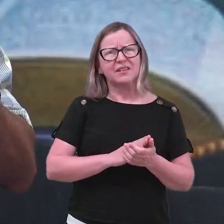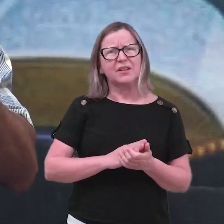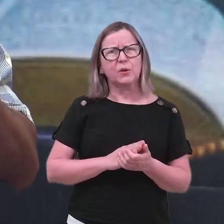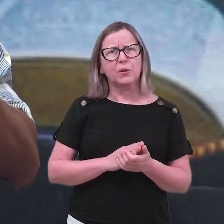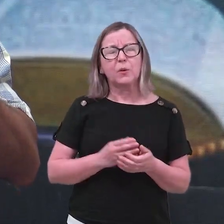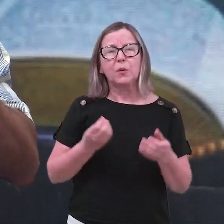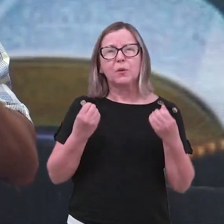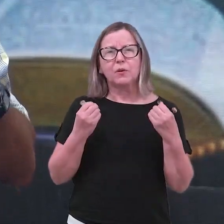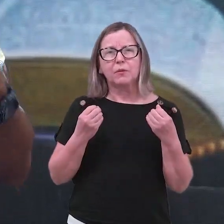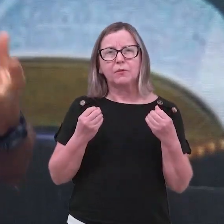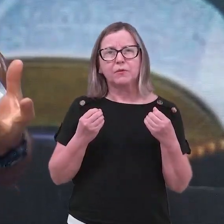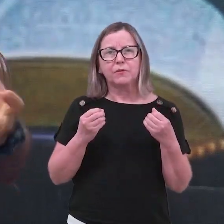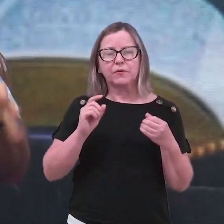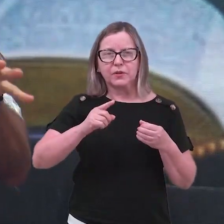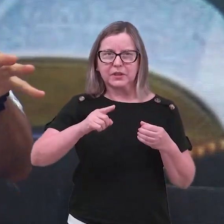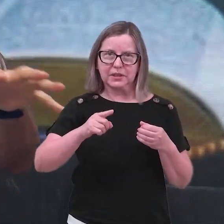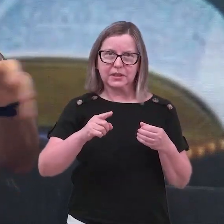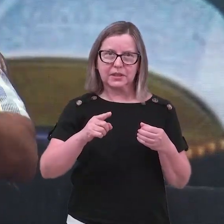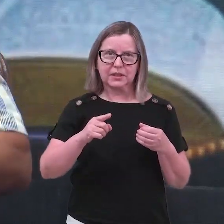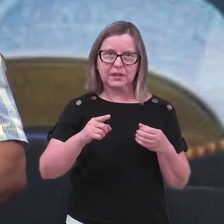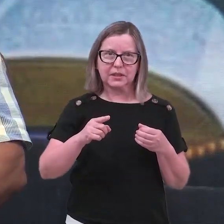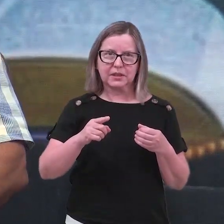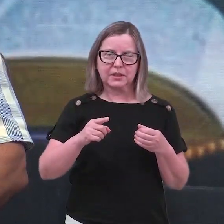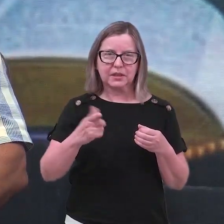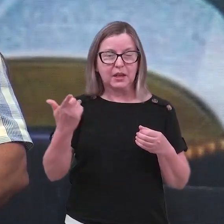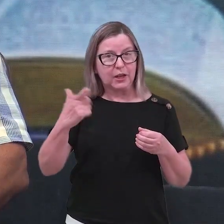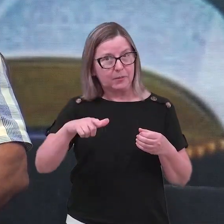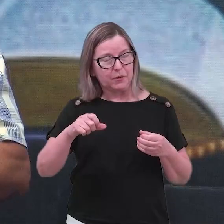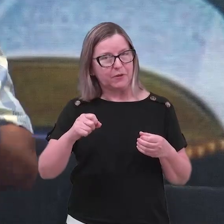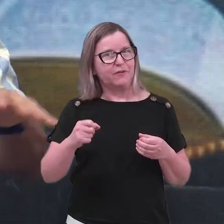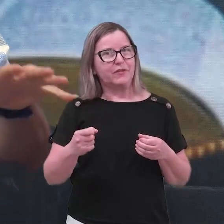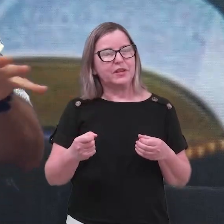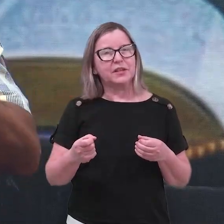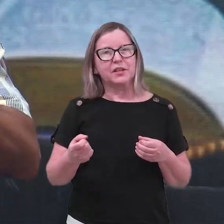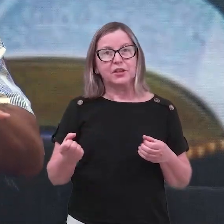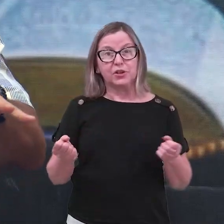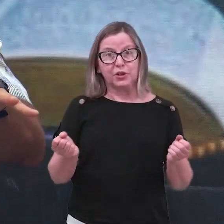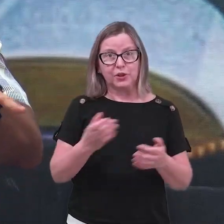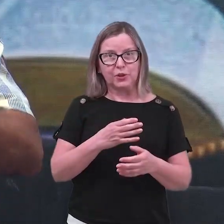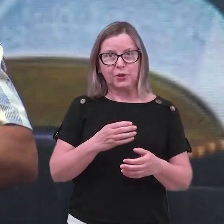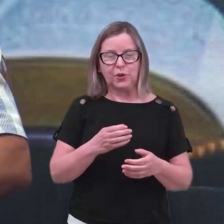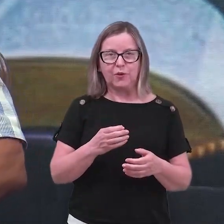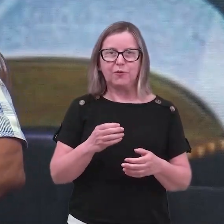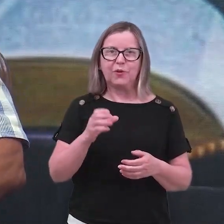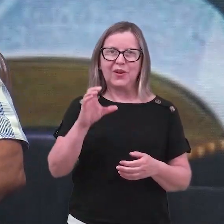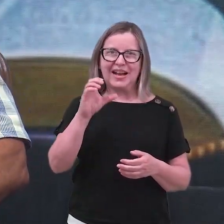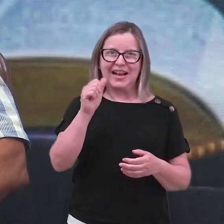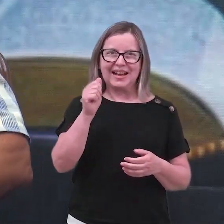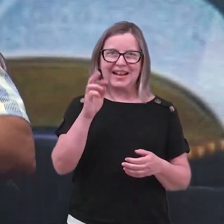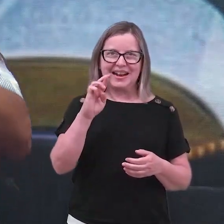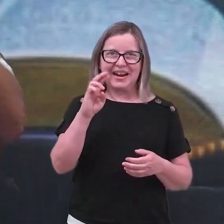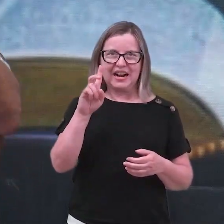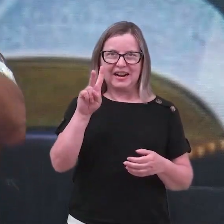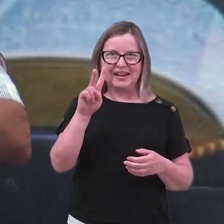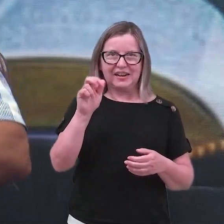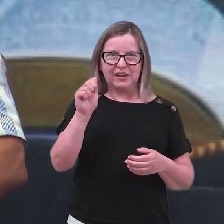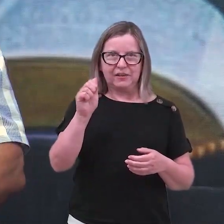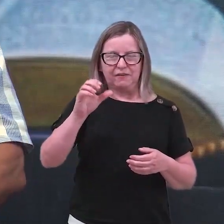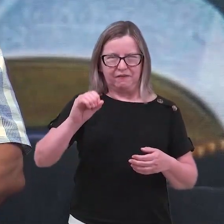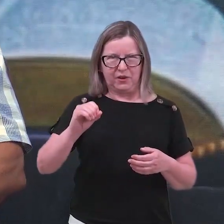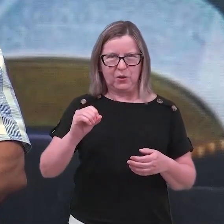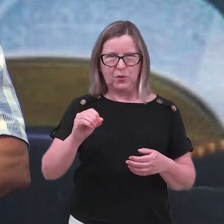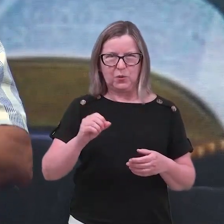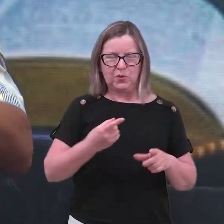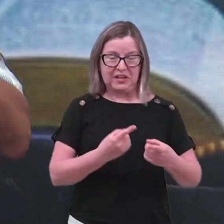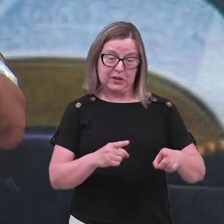você reaproveita o carvão da churrasqueira. Você faz um churrasquinho lá, eu gosto do churrasquinho, os irmãos aí que